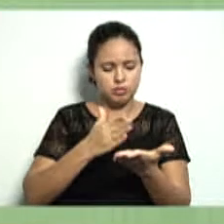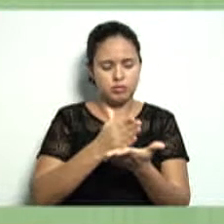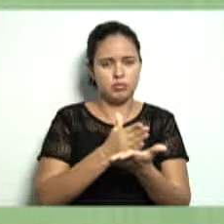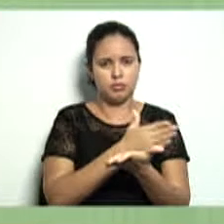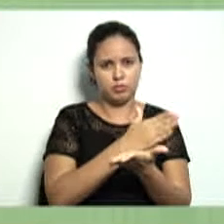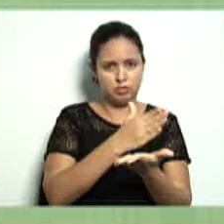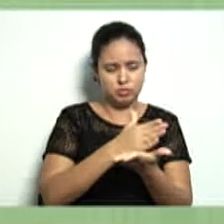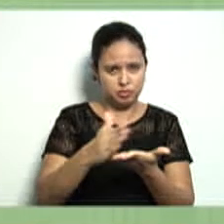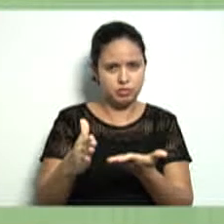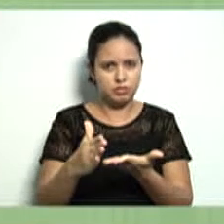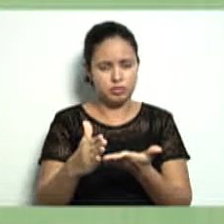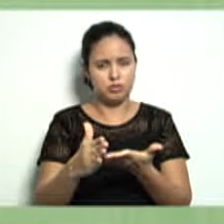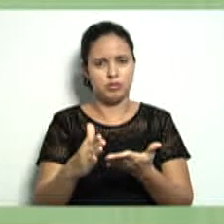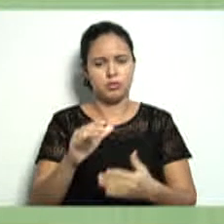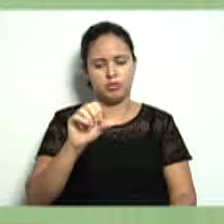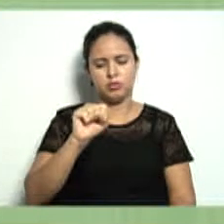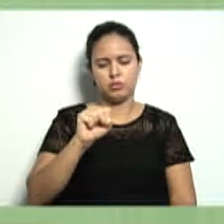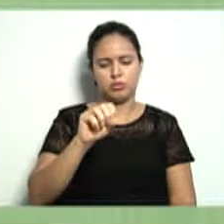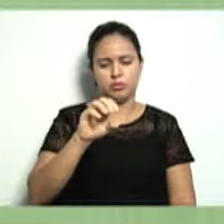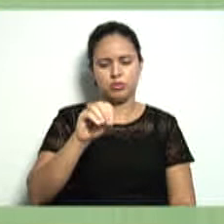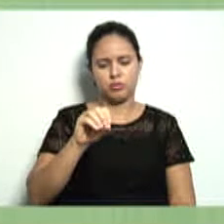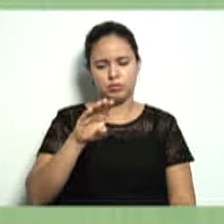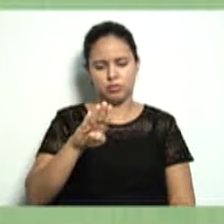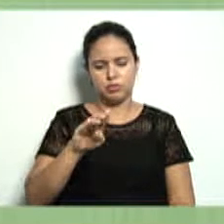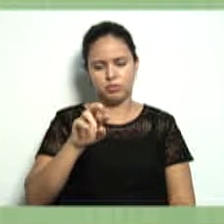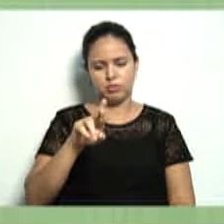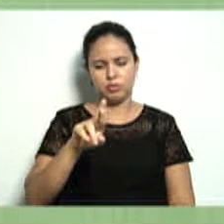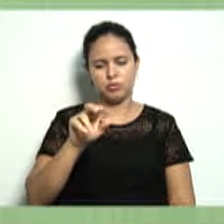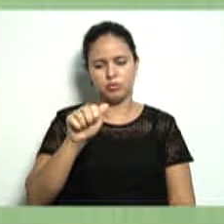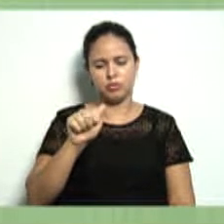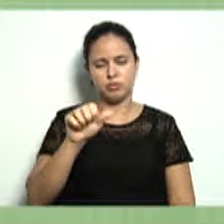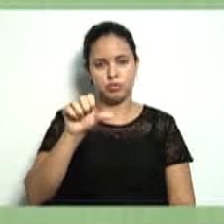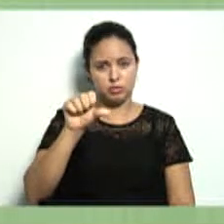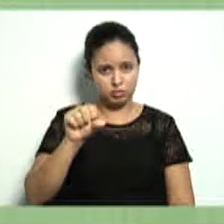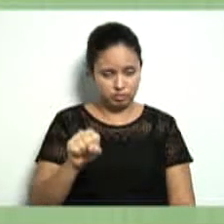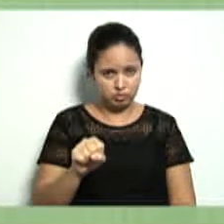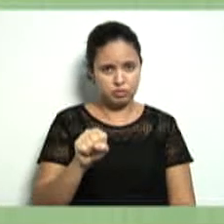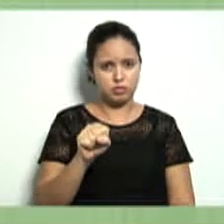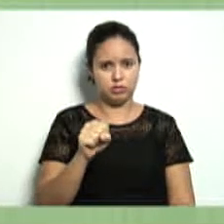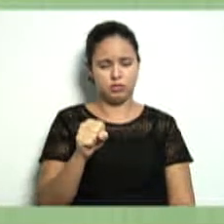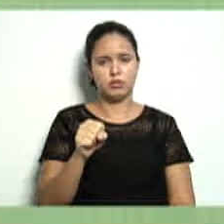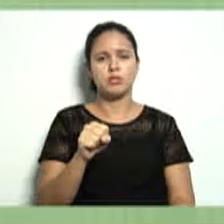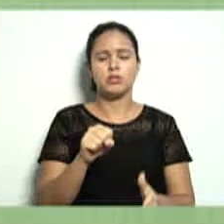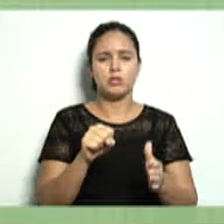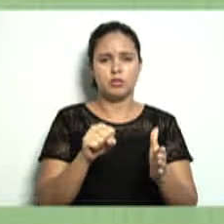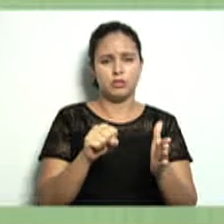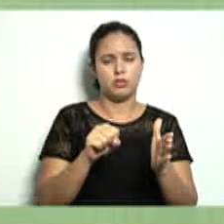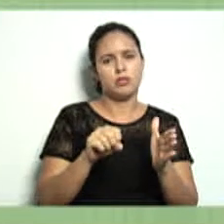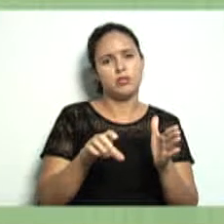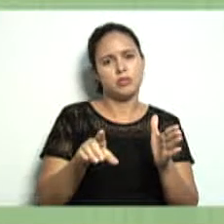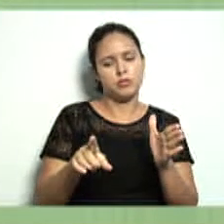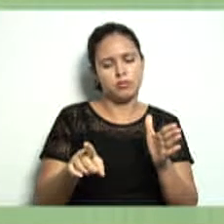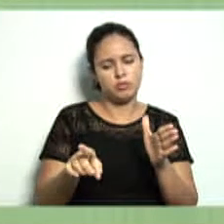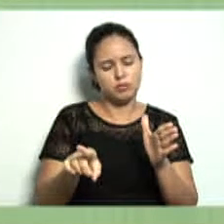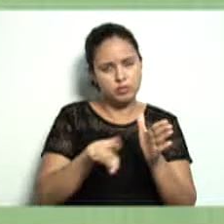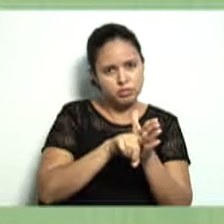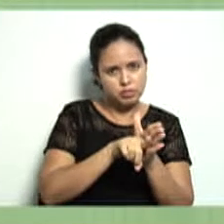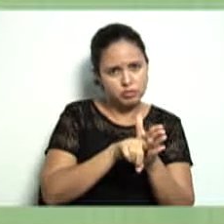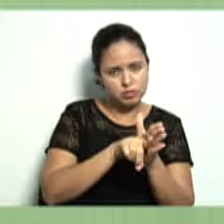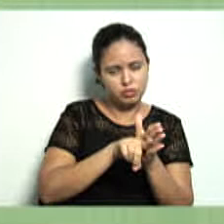algumas formas. As sobras líquidas, tirando lá o fundo de reserva, elas são